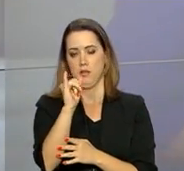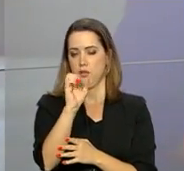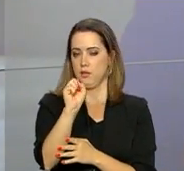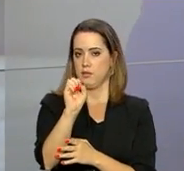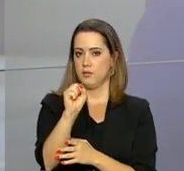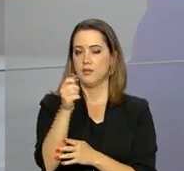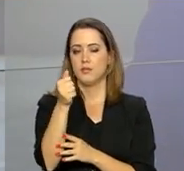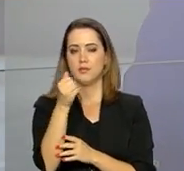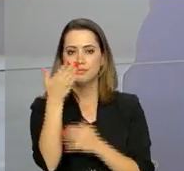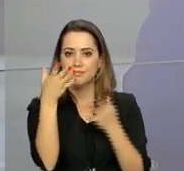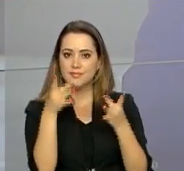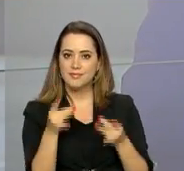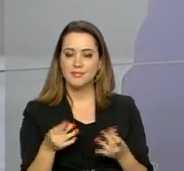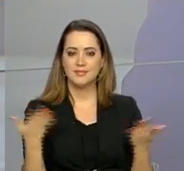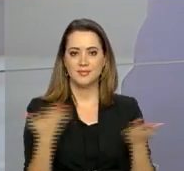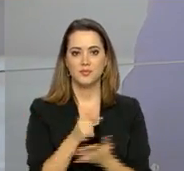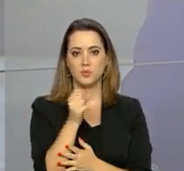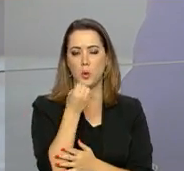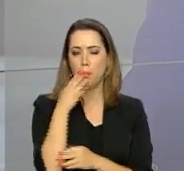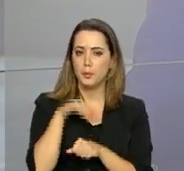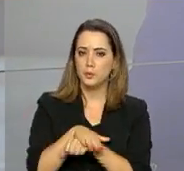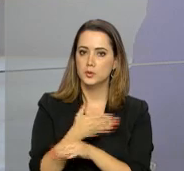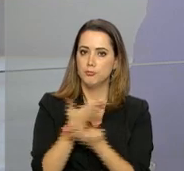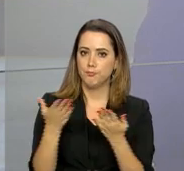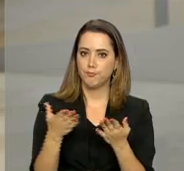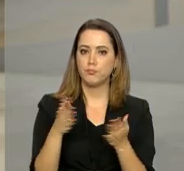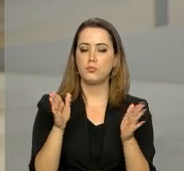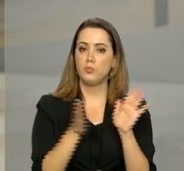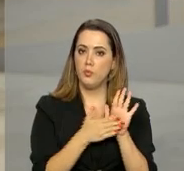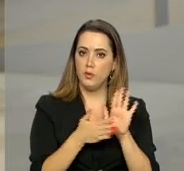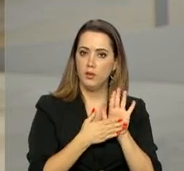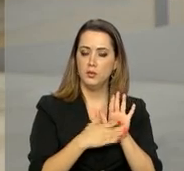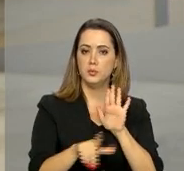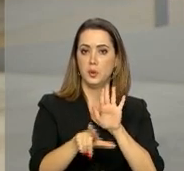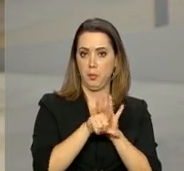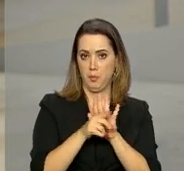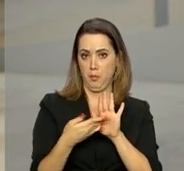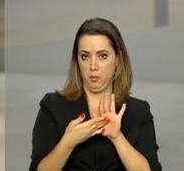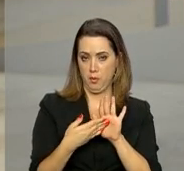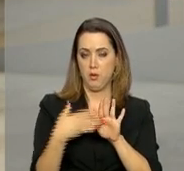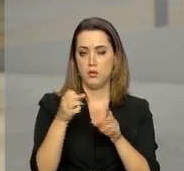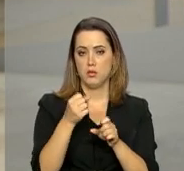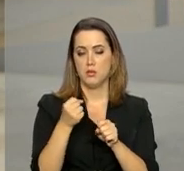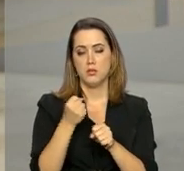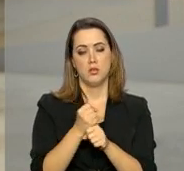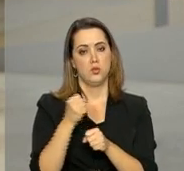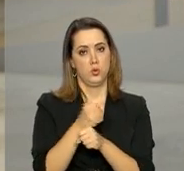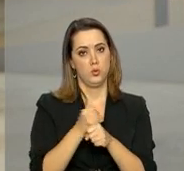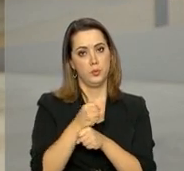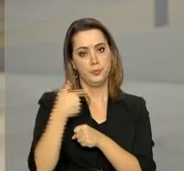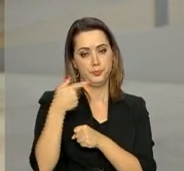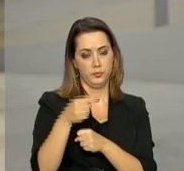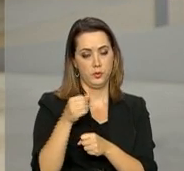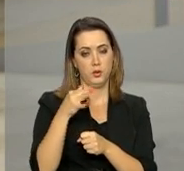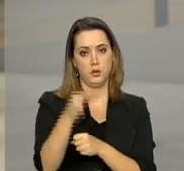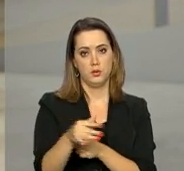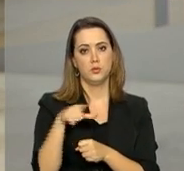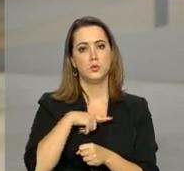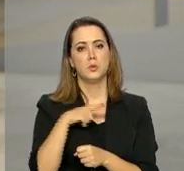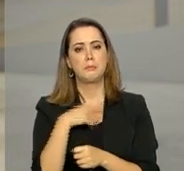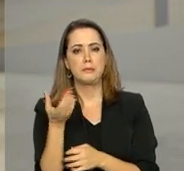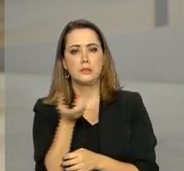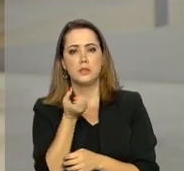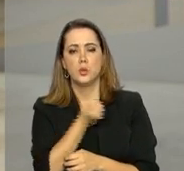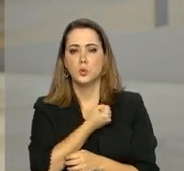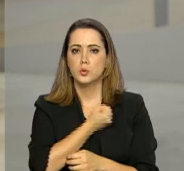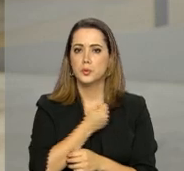noite, Thaísa. Boa noite, José Luiz. Na proposta de lei orçamentária para 2017, o governo prevê índices melhores para a